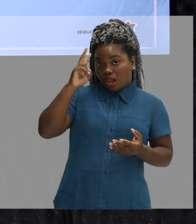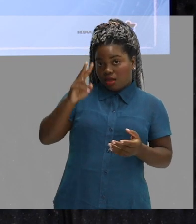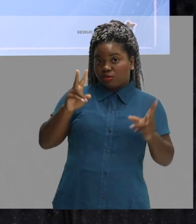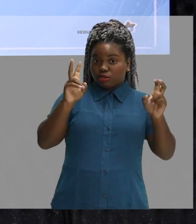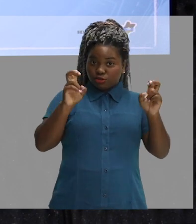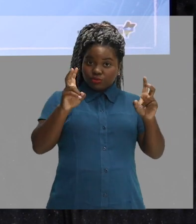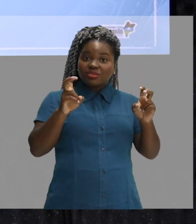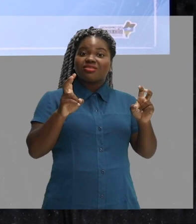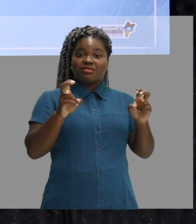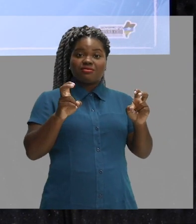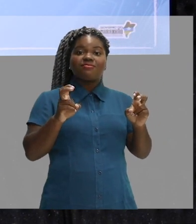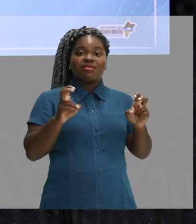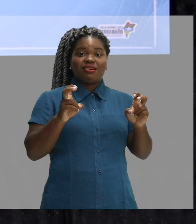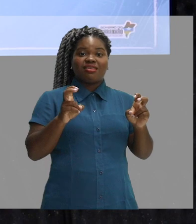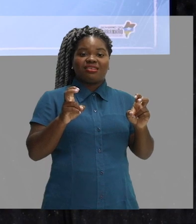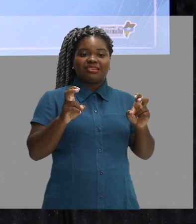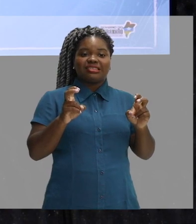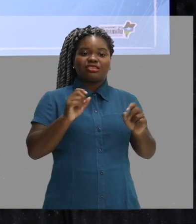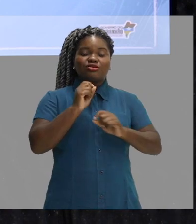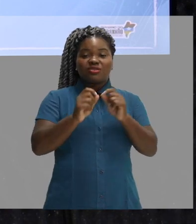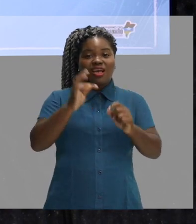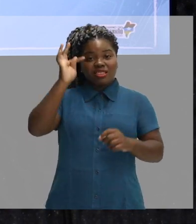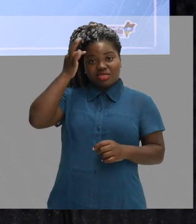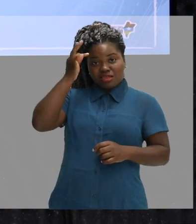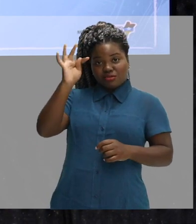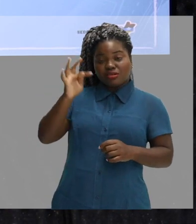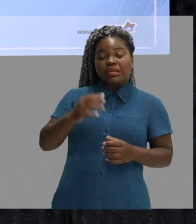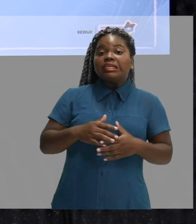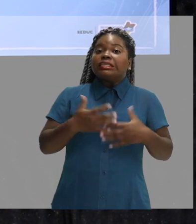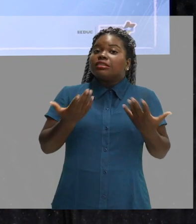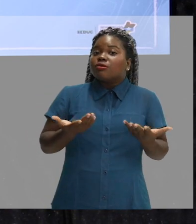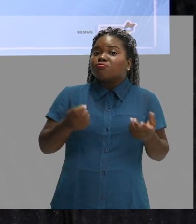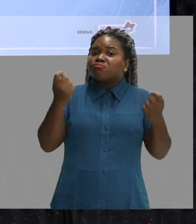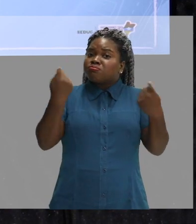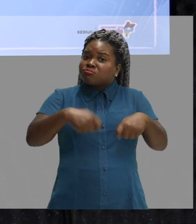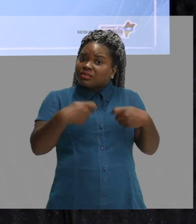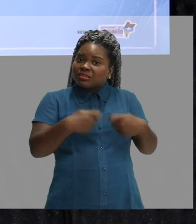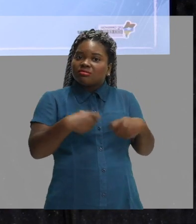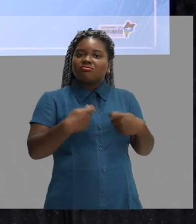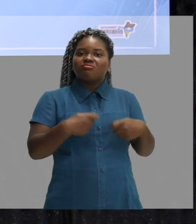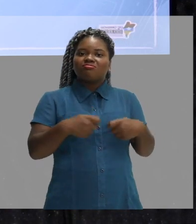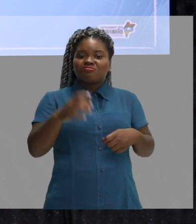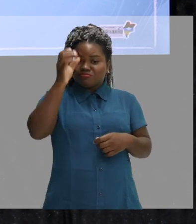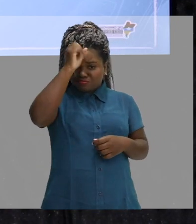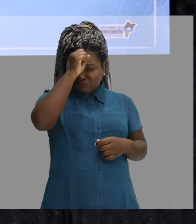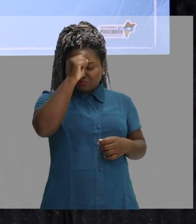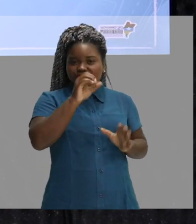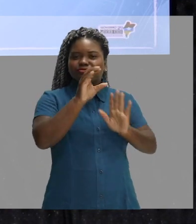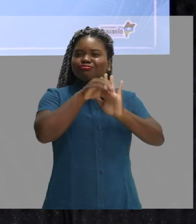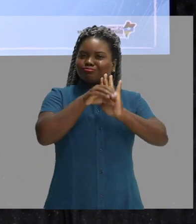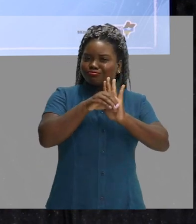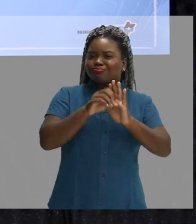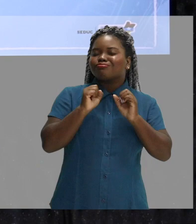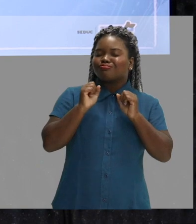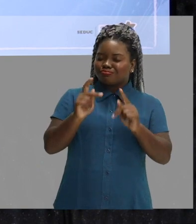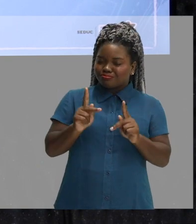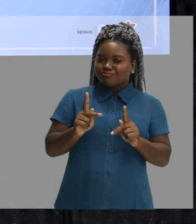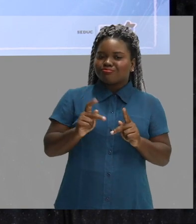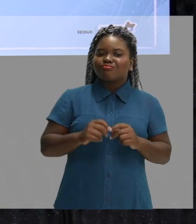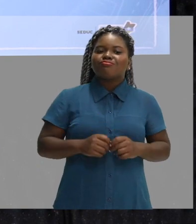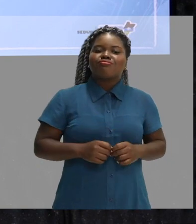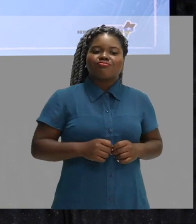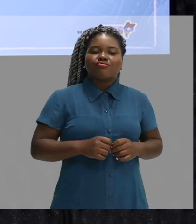gente tem que primeiro saber o que é democracia moderna para depois falar sobre as teorias da democracia moderna.